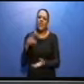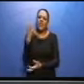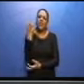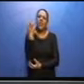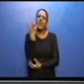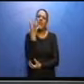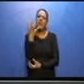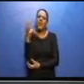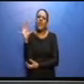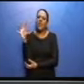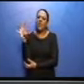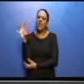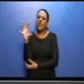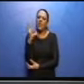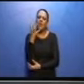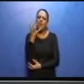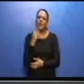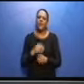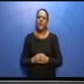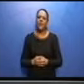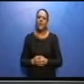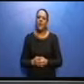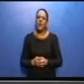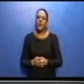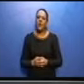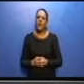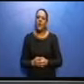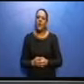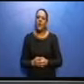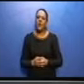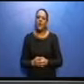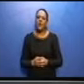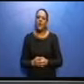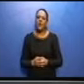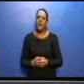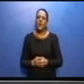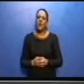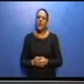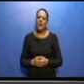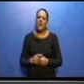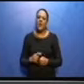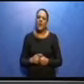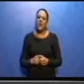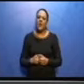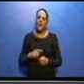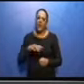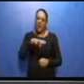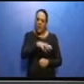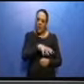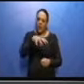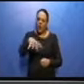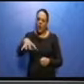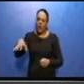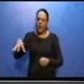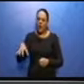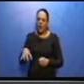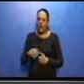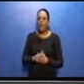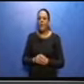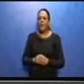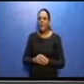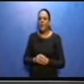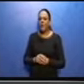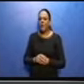ano, em razão principalmente da continentalidade, né, em regiões que têm muita influência da continentalidade, nós observamos uma